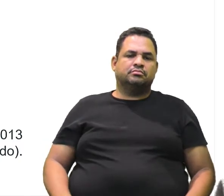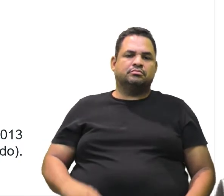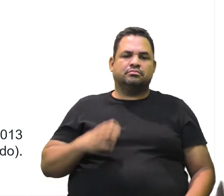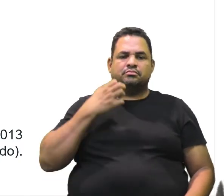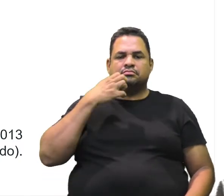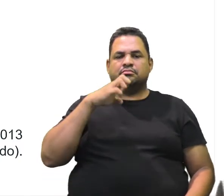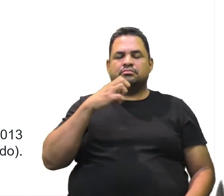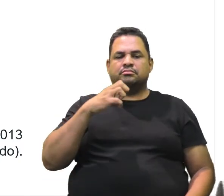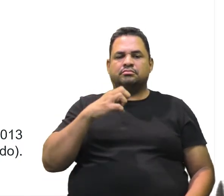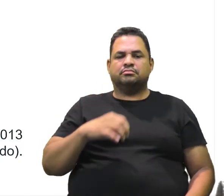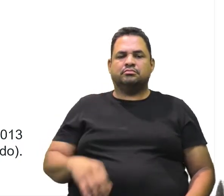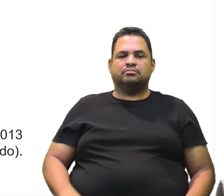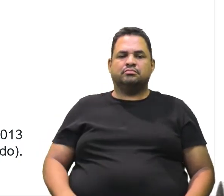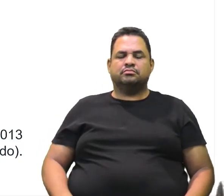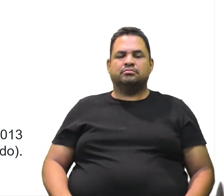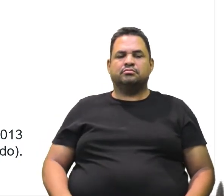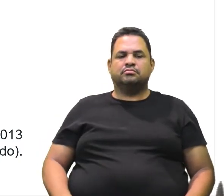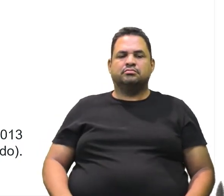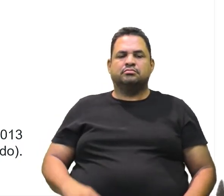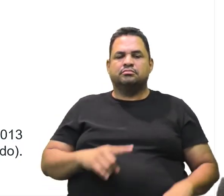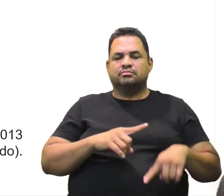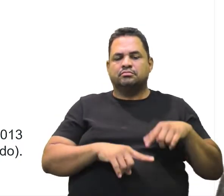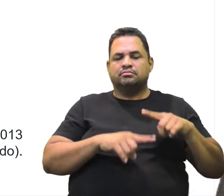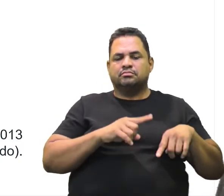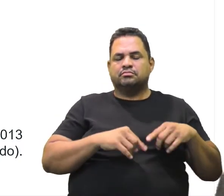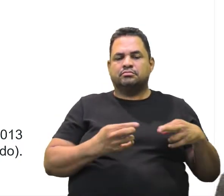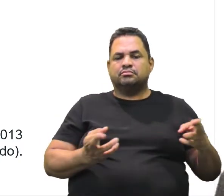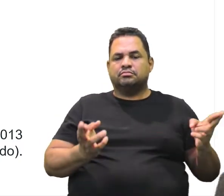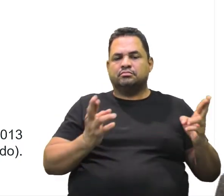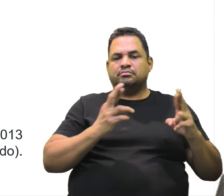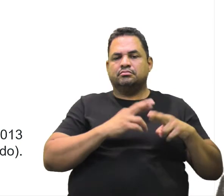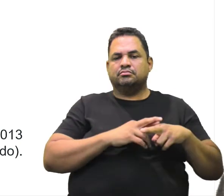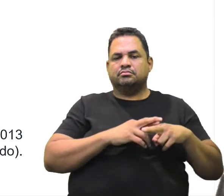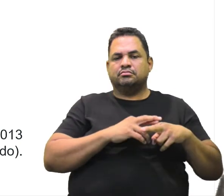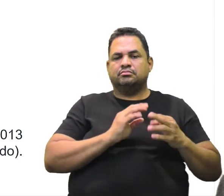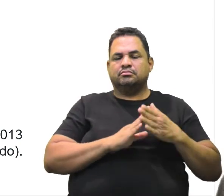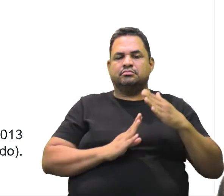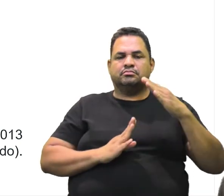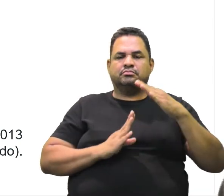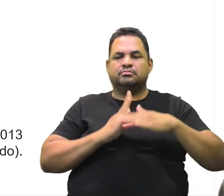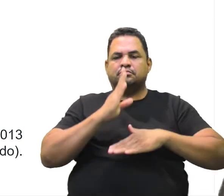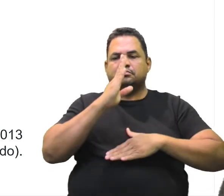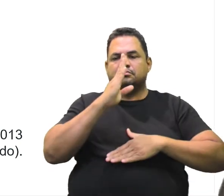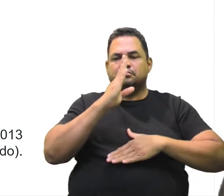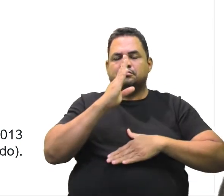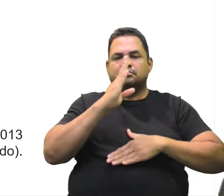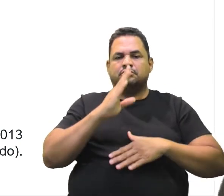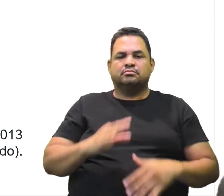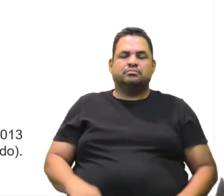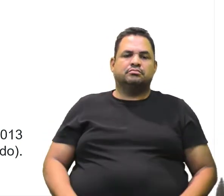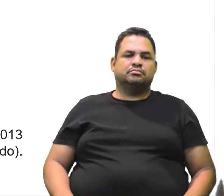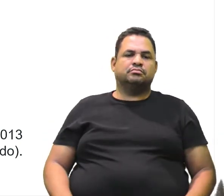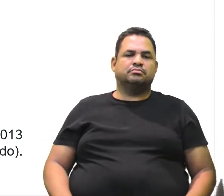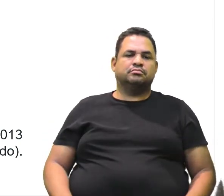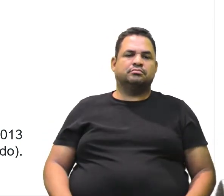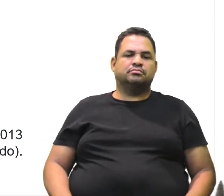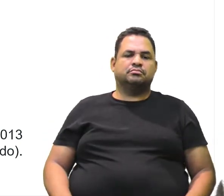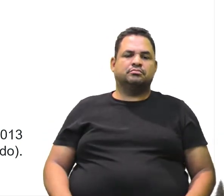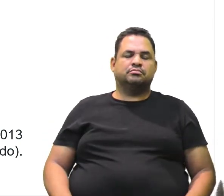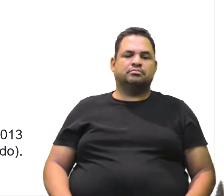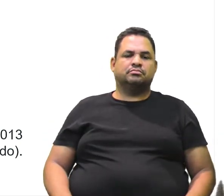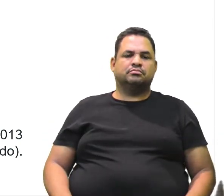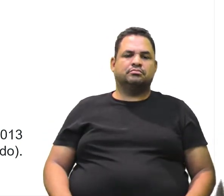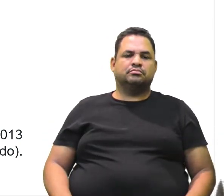energia gerada do reagente até o complexo ativado. E vocês viram isso em alguns